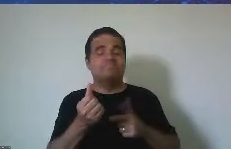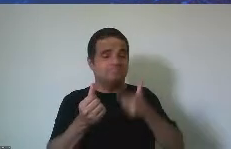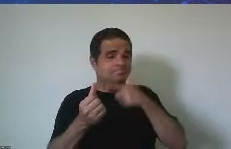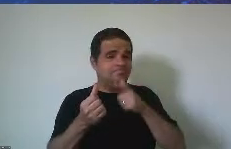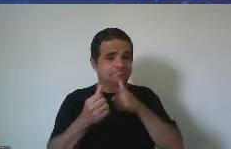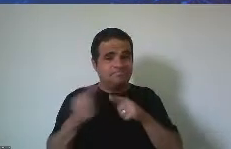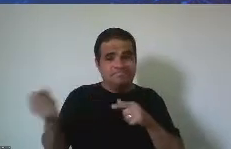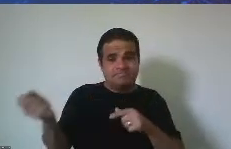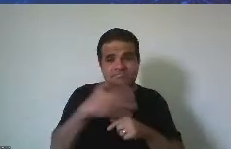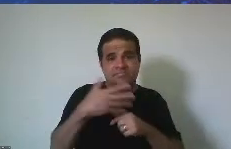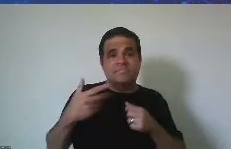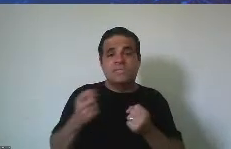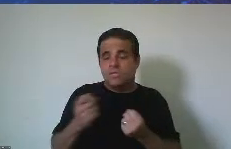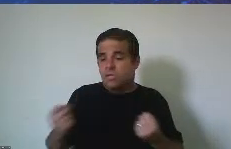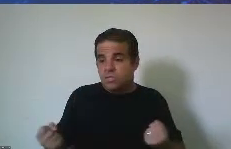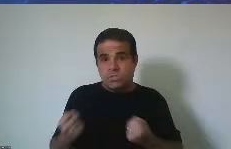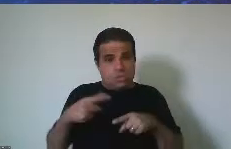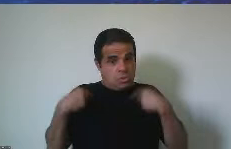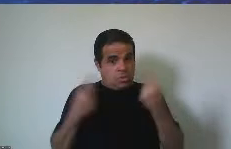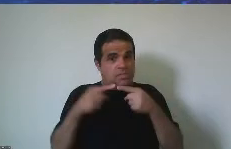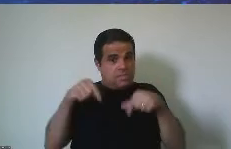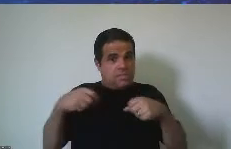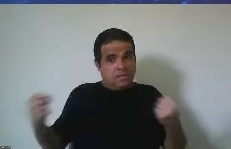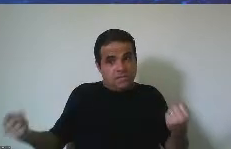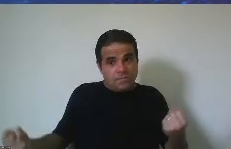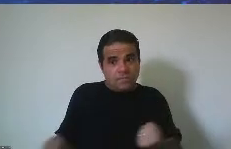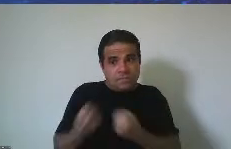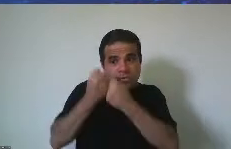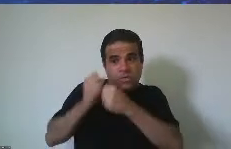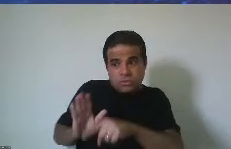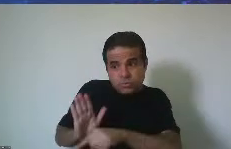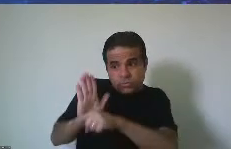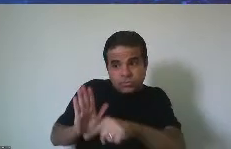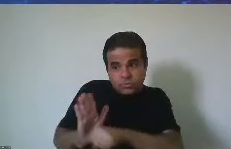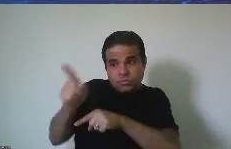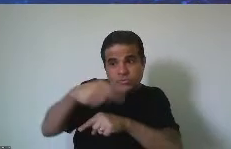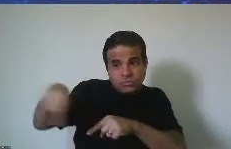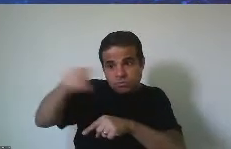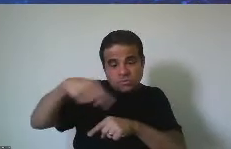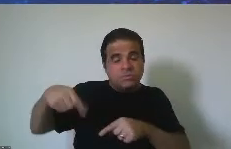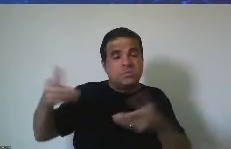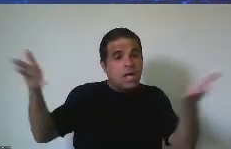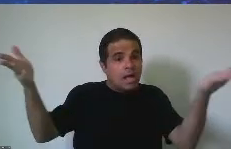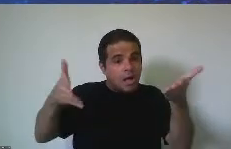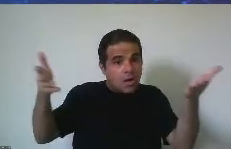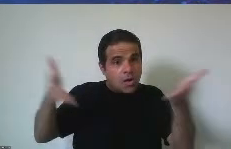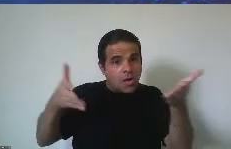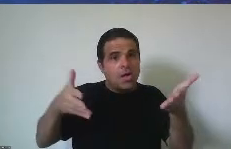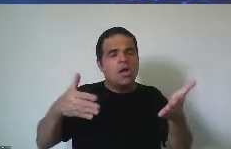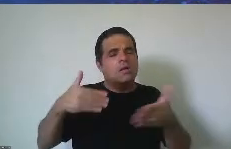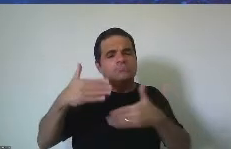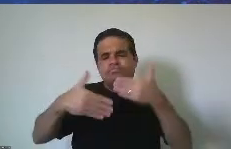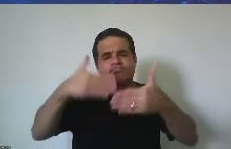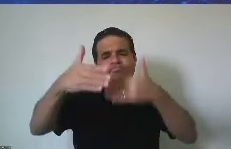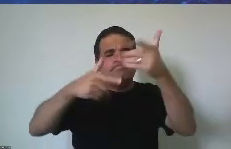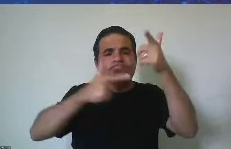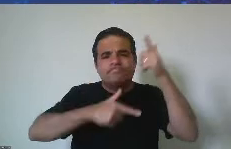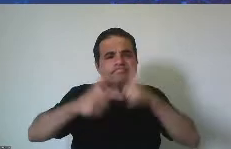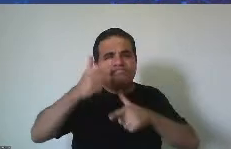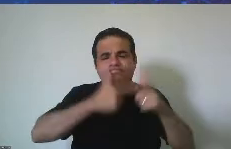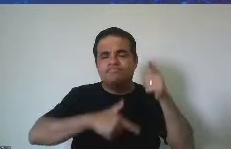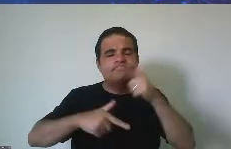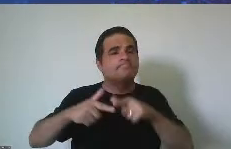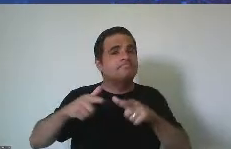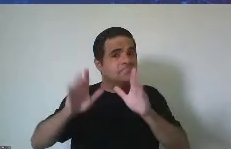damos o suporte para eles e inclusive estamos agora num processo de obtenção de patente